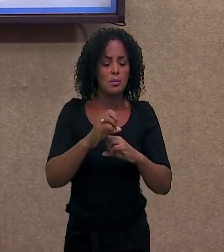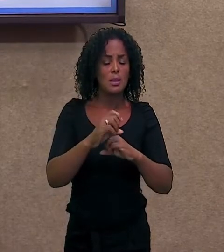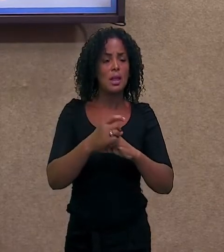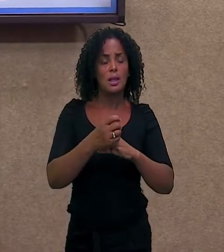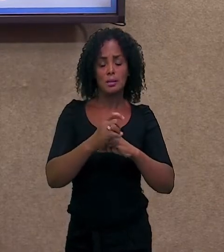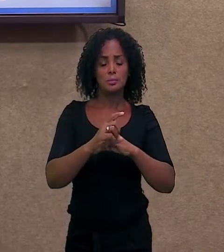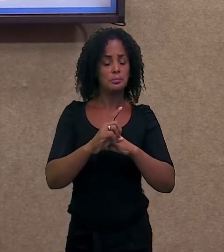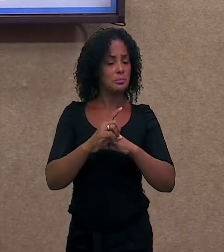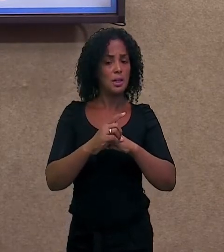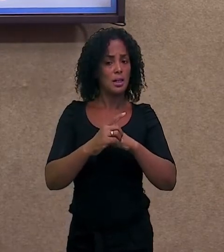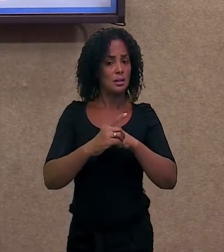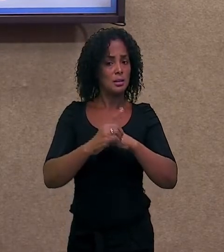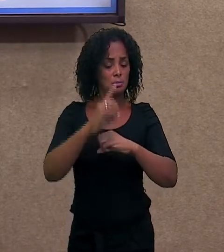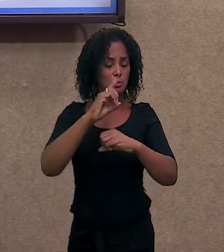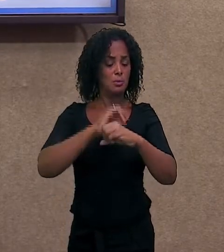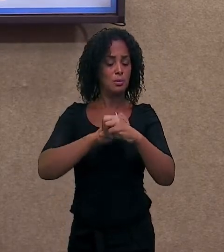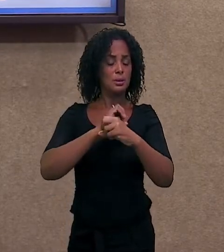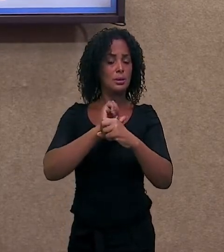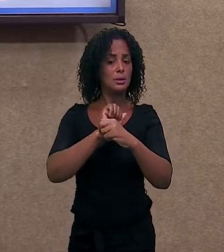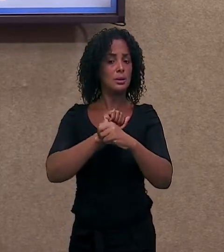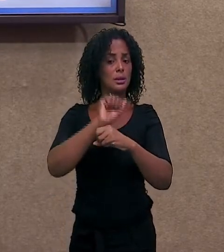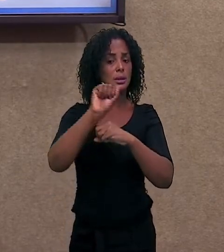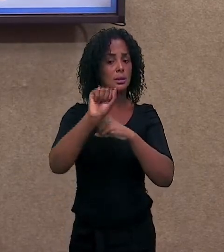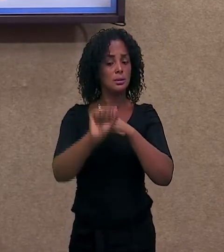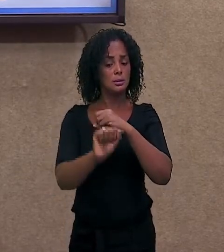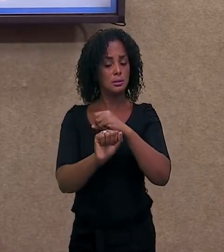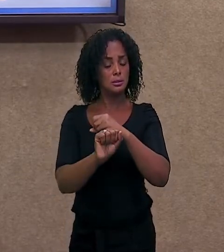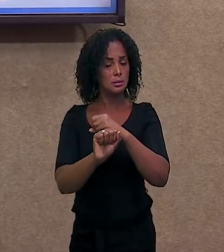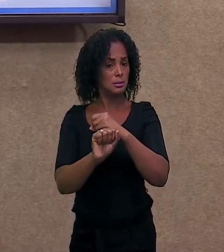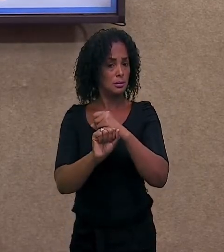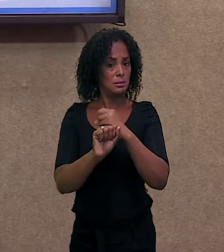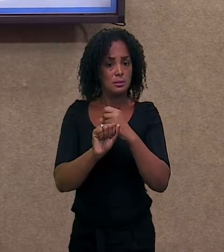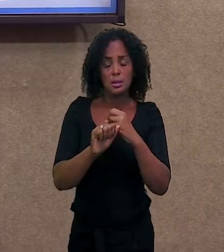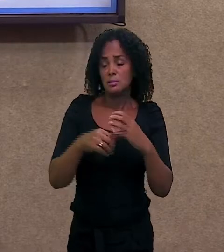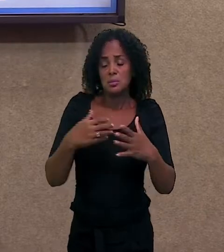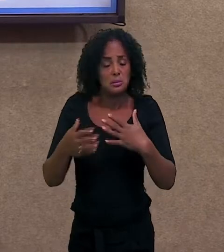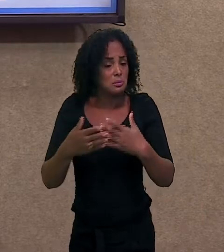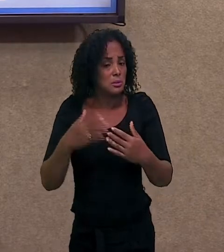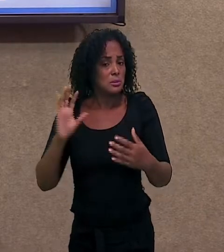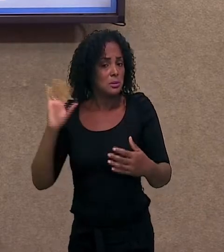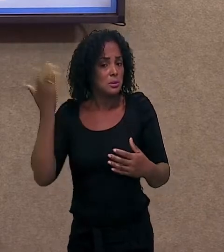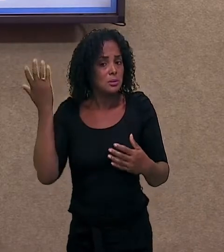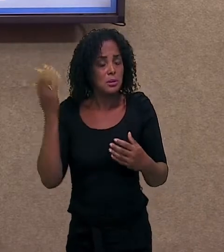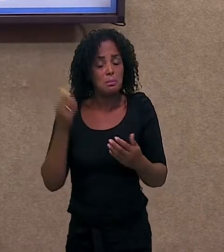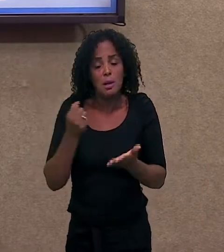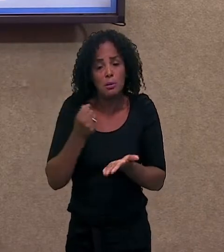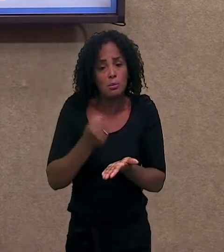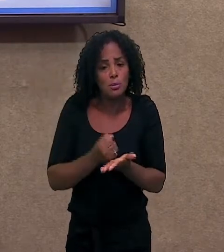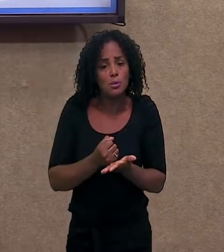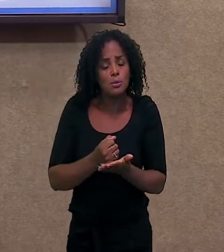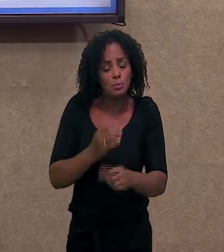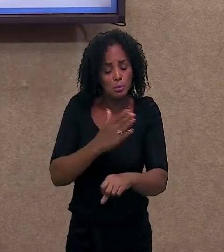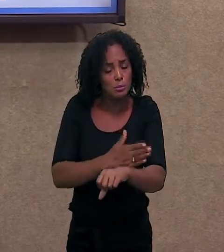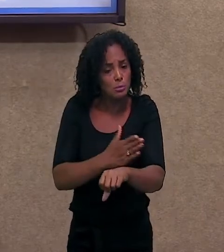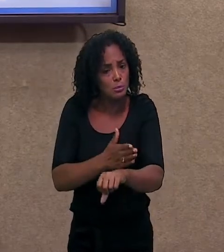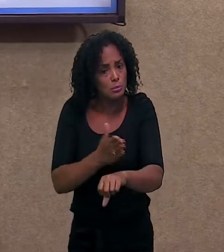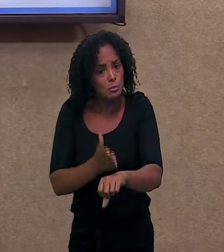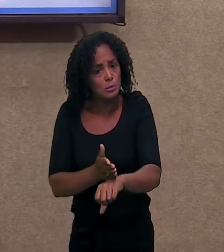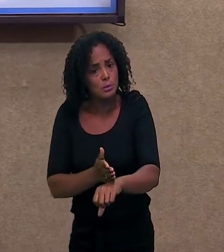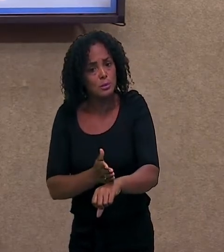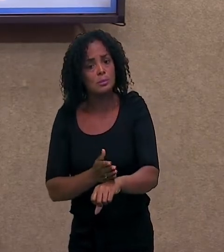É um tempo histórico, né? É um fato histórico que marcou um tempo. Então a gente consegue